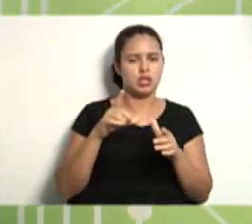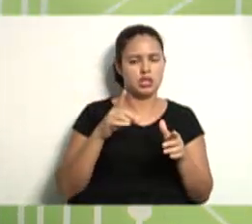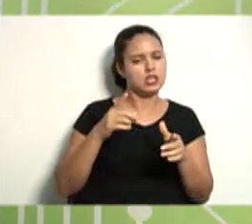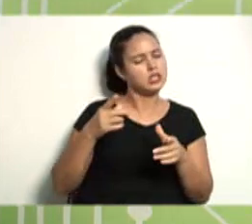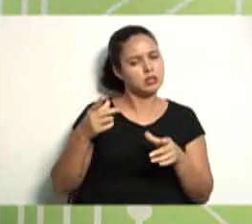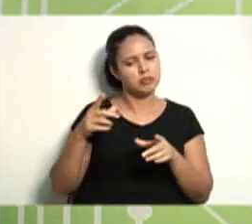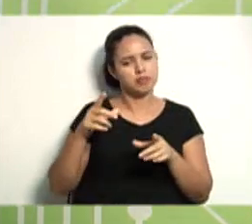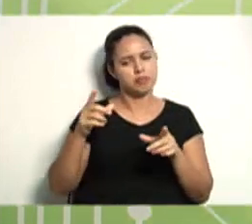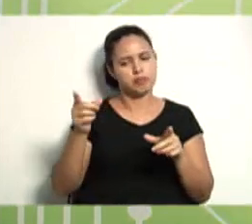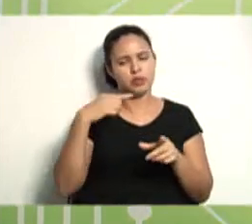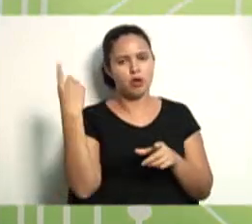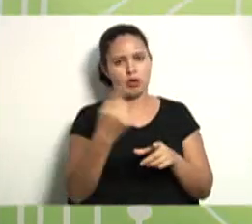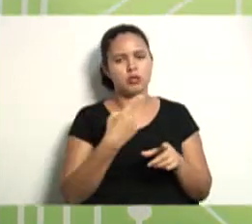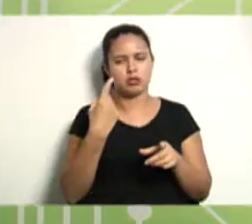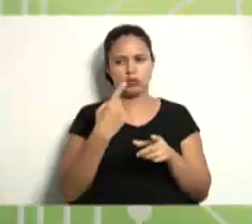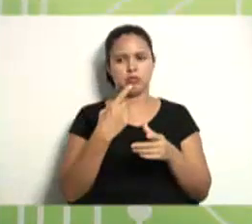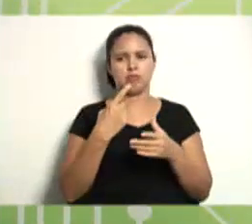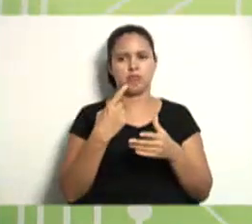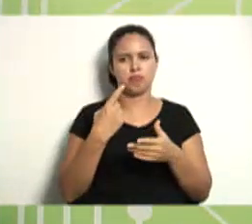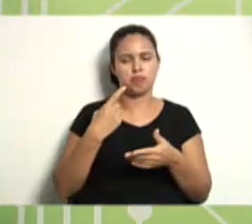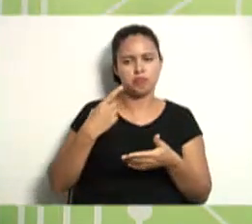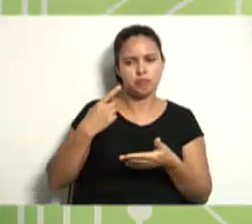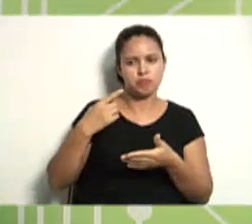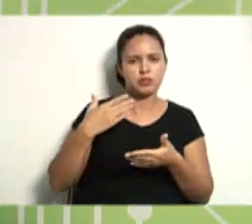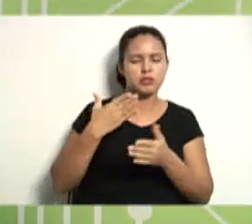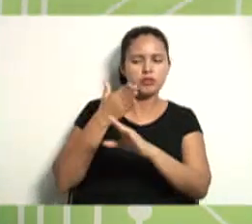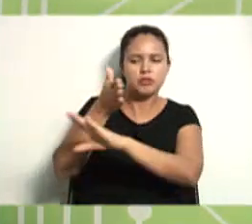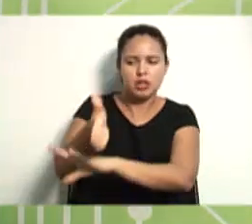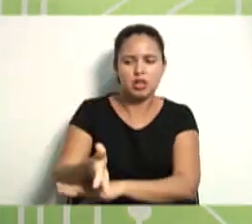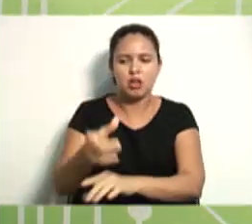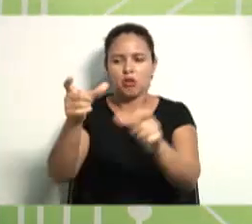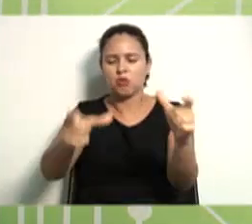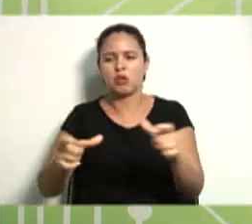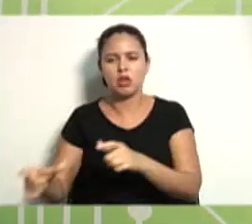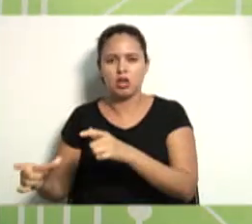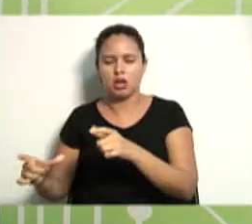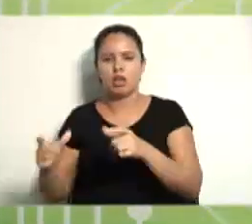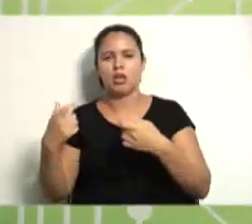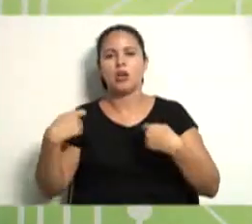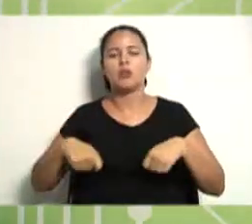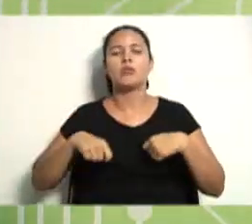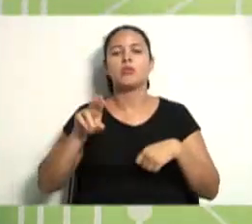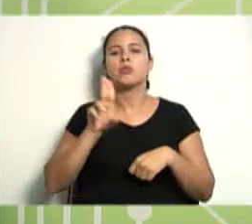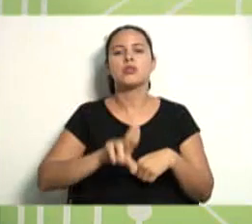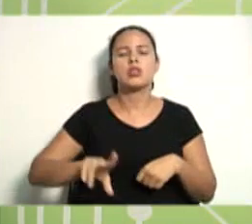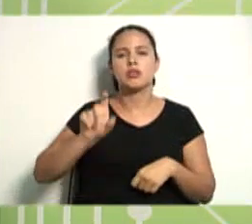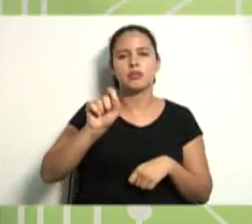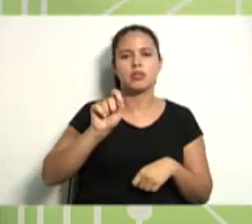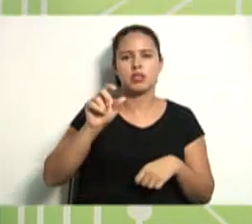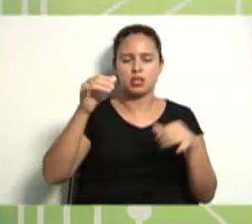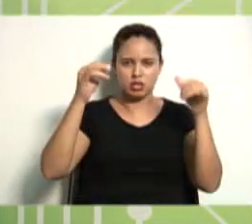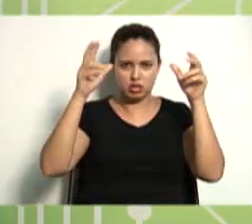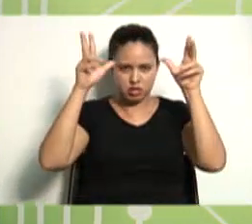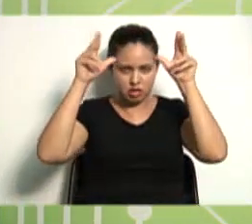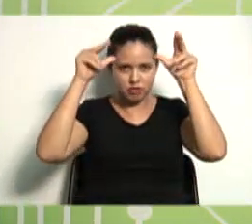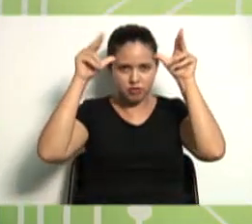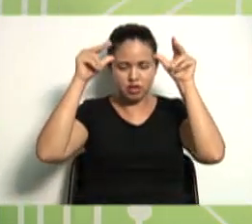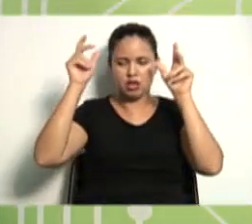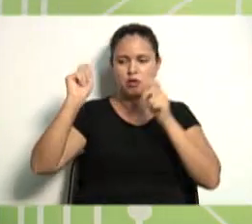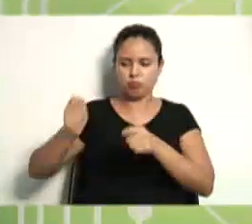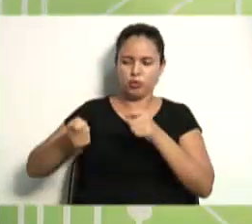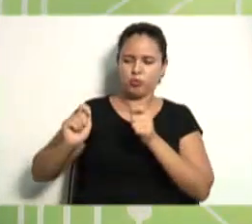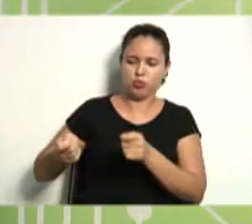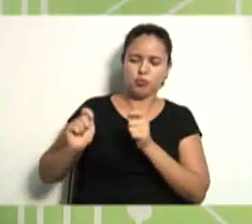nos deslocar a grandes distâncias. Então, eram formas de trabalho que existiam. Hoje, que existe o